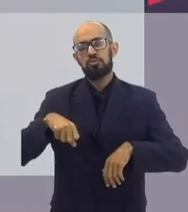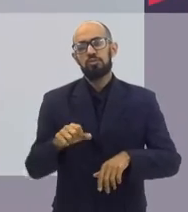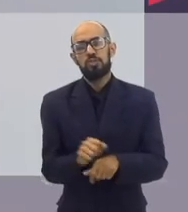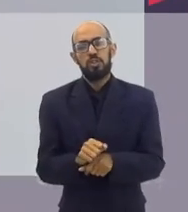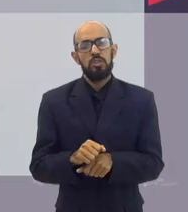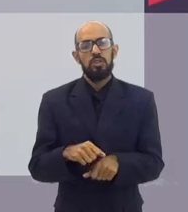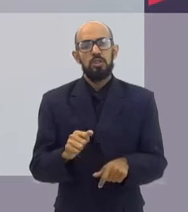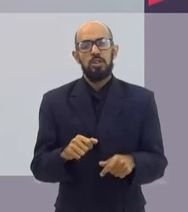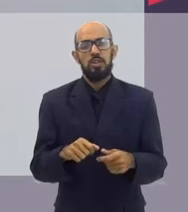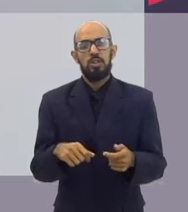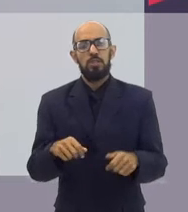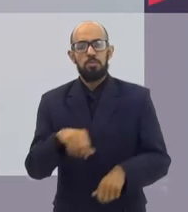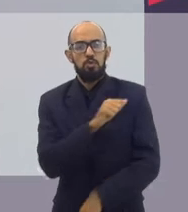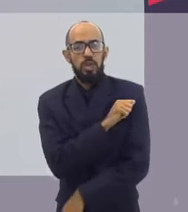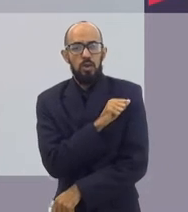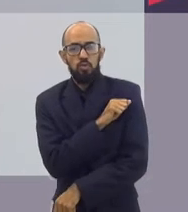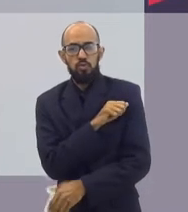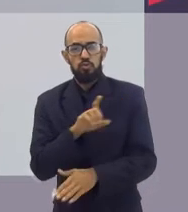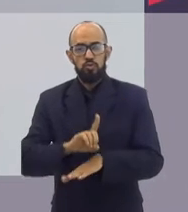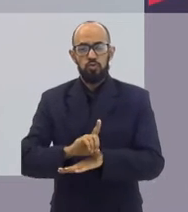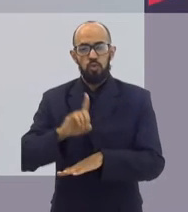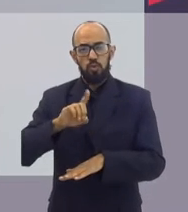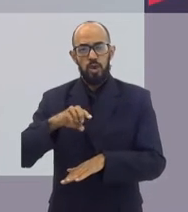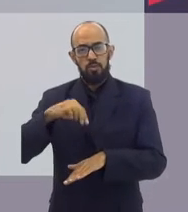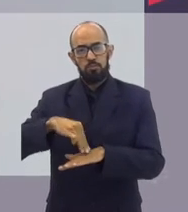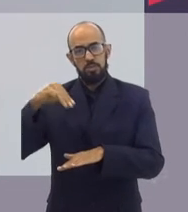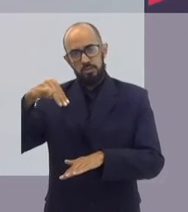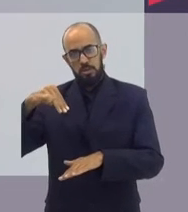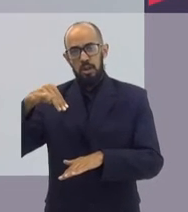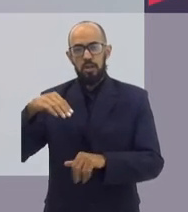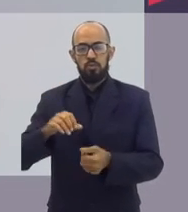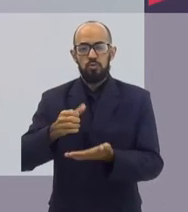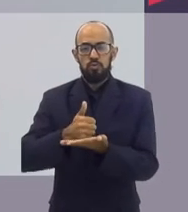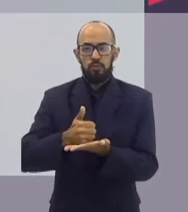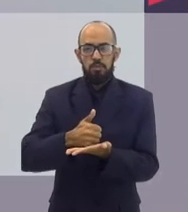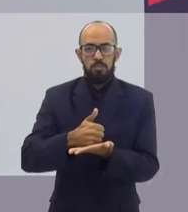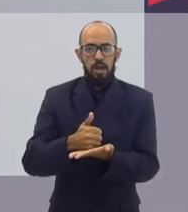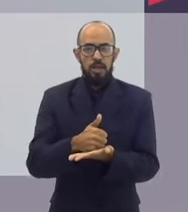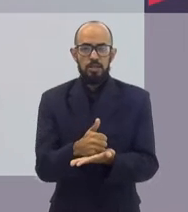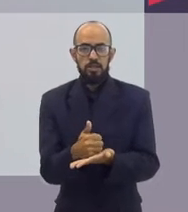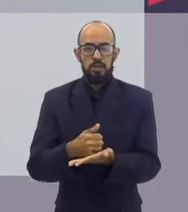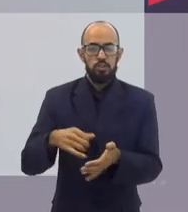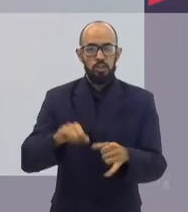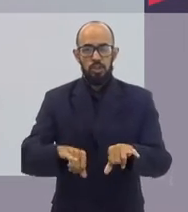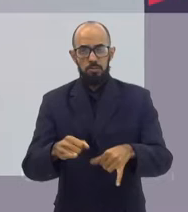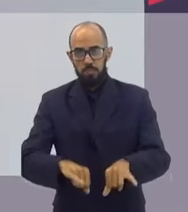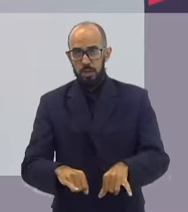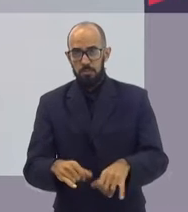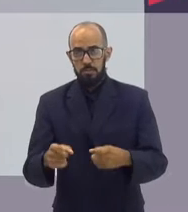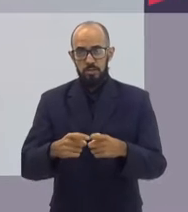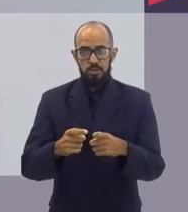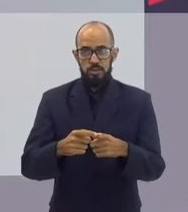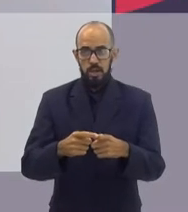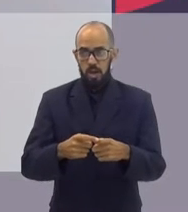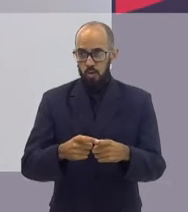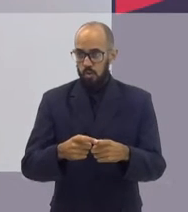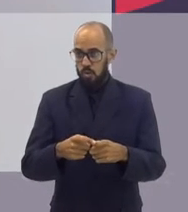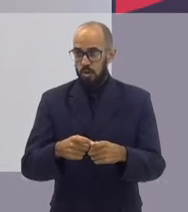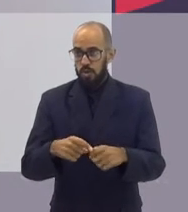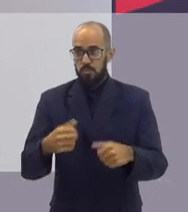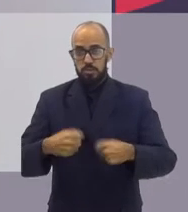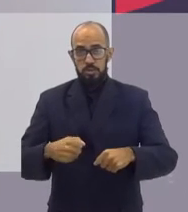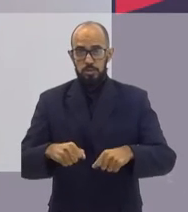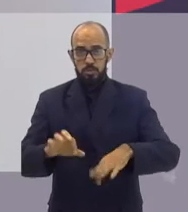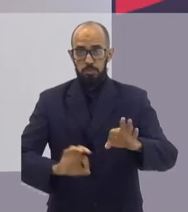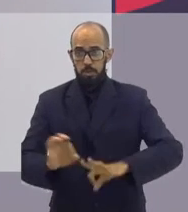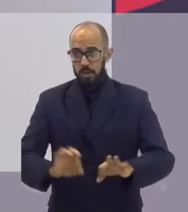abrindo porta para nossos alunos de doutorado e mestrado em farmacologia, farmácia, química medicinal, enfim. Mas temos